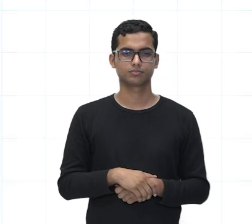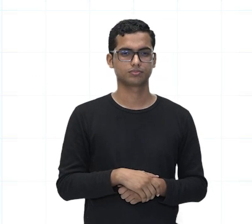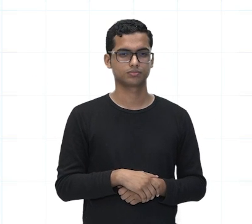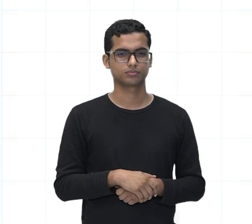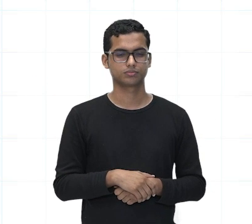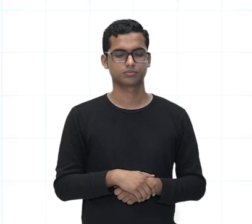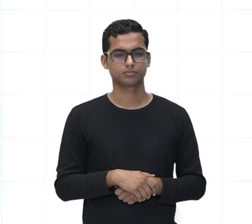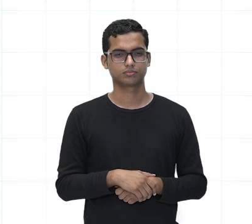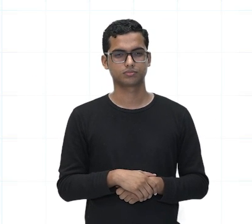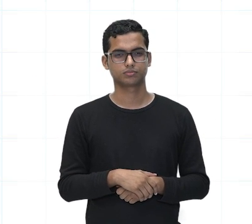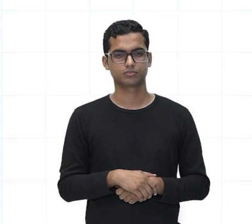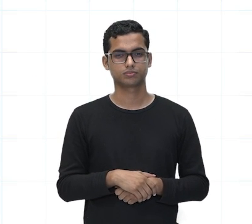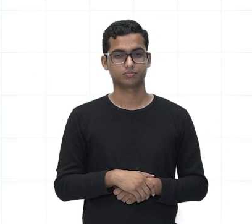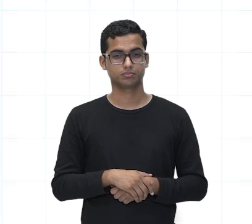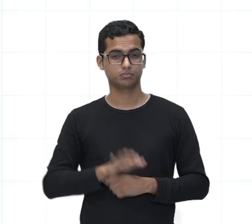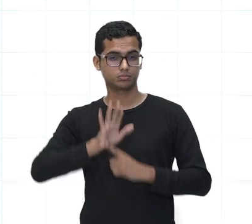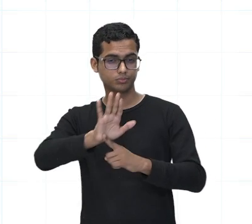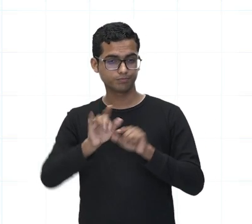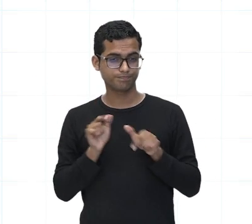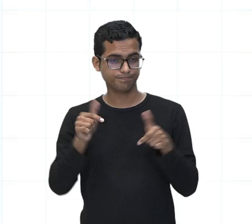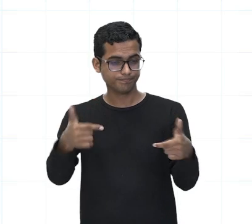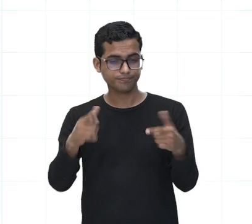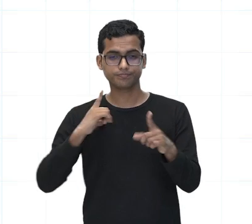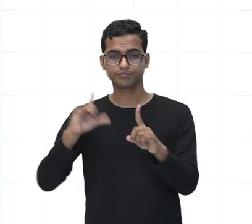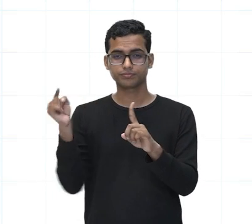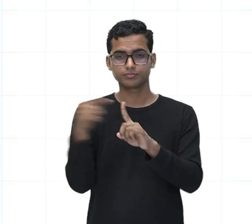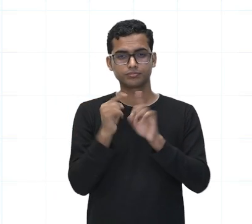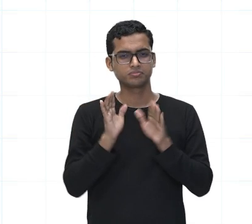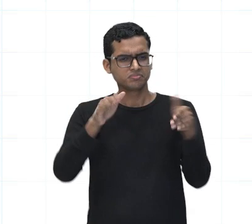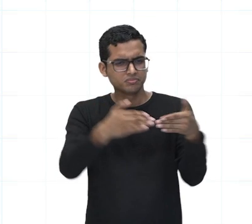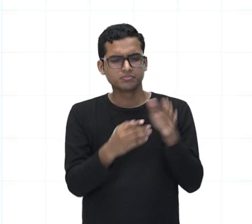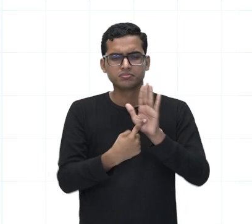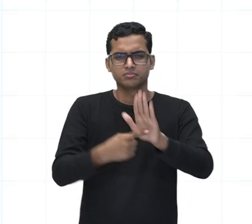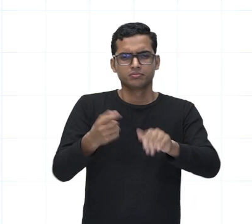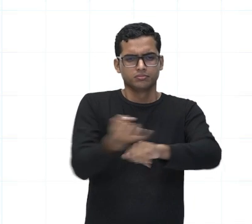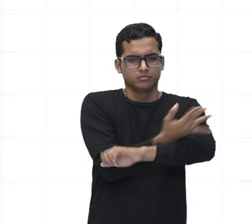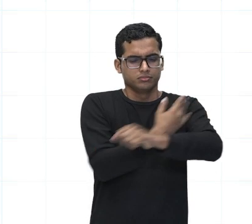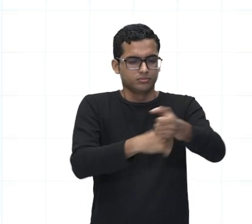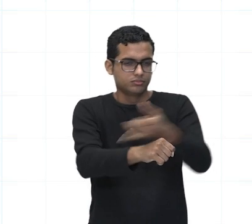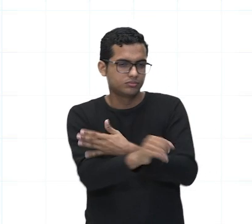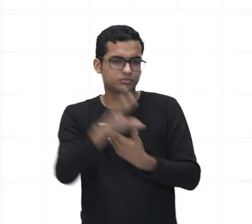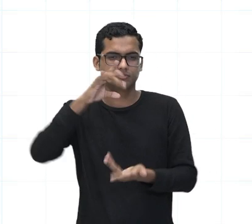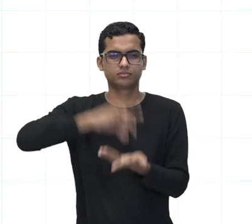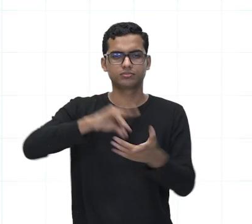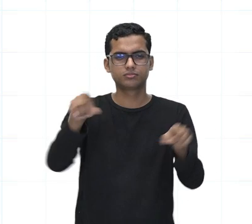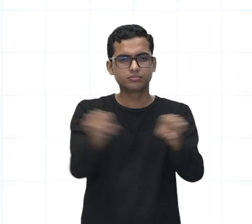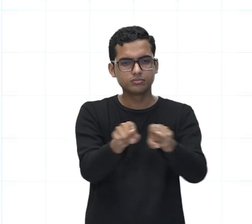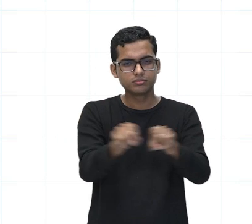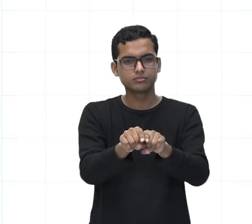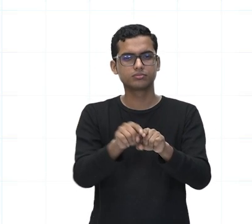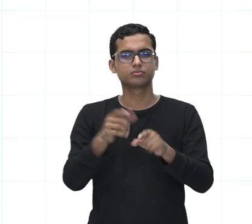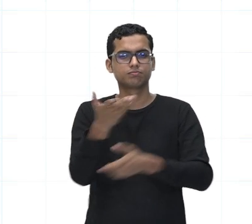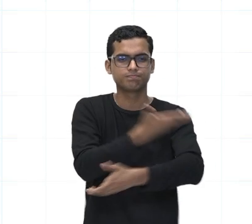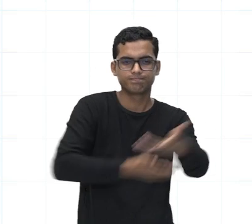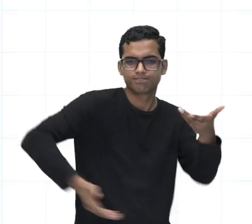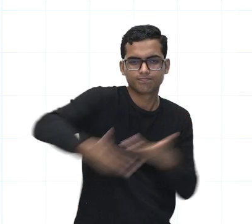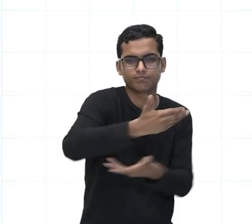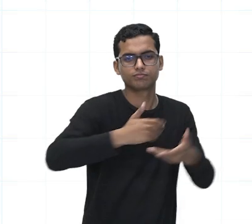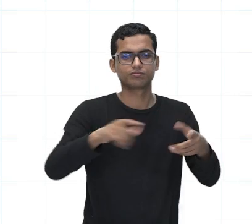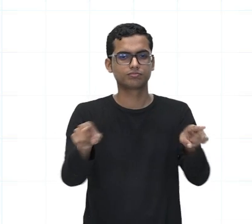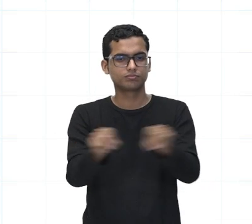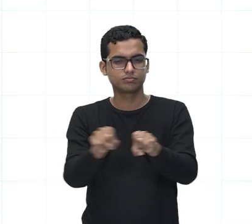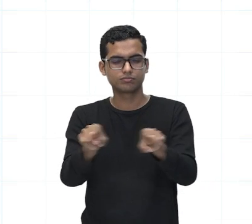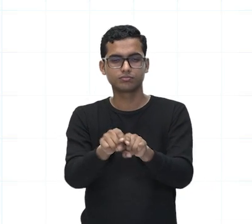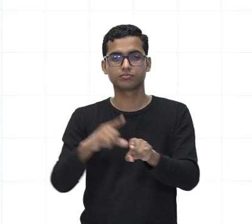uma causa ou função específica e transmite certas emoções. As formas interagem entre si